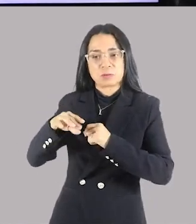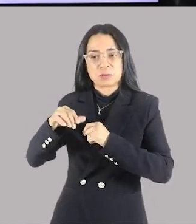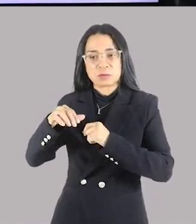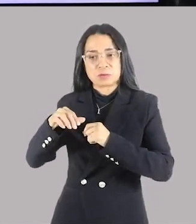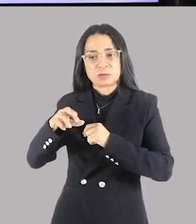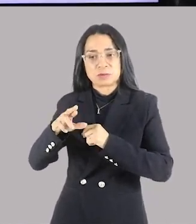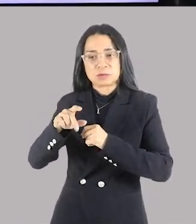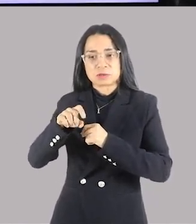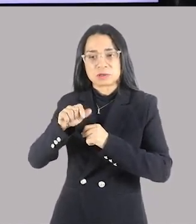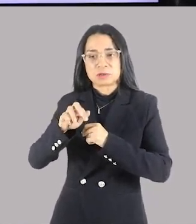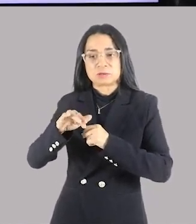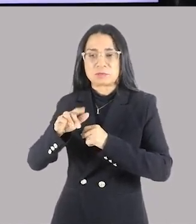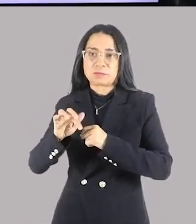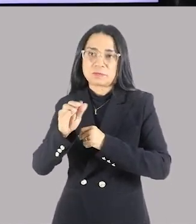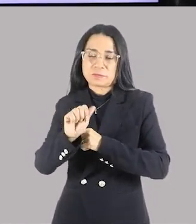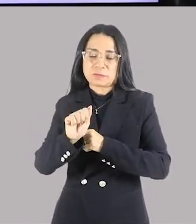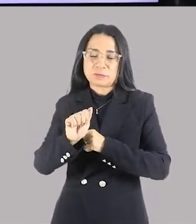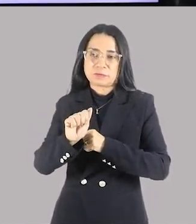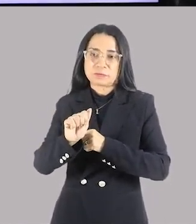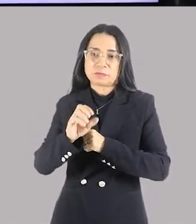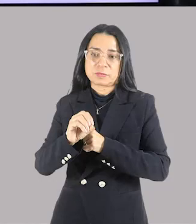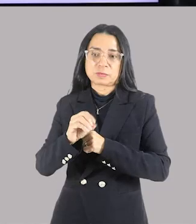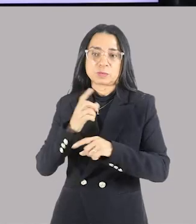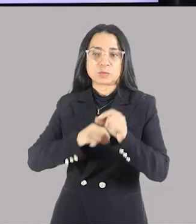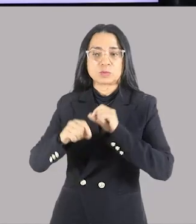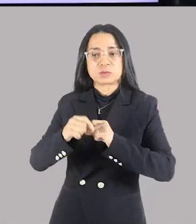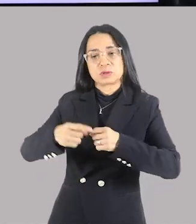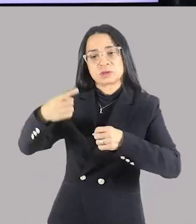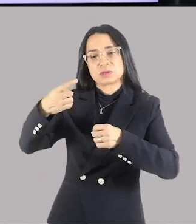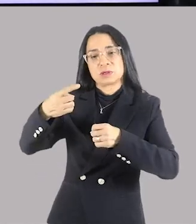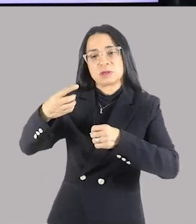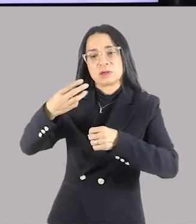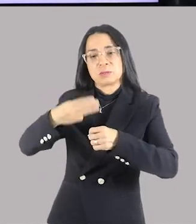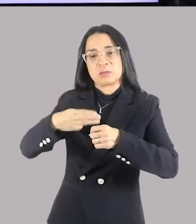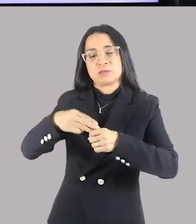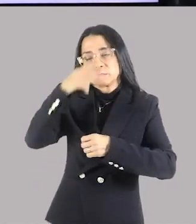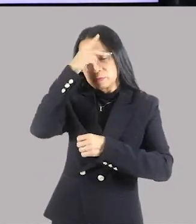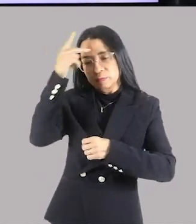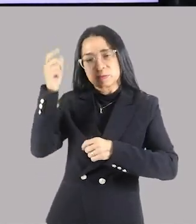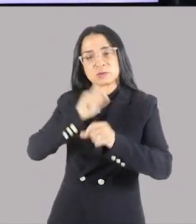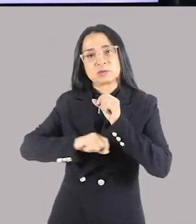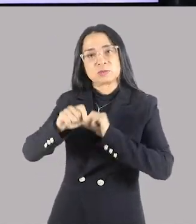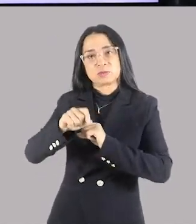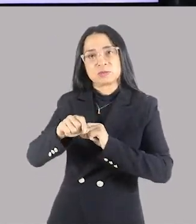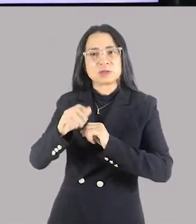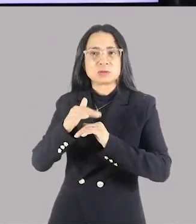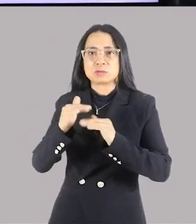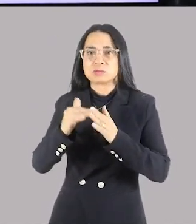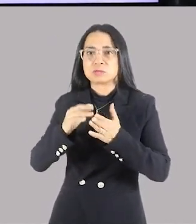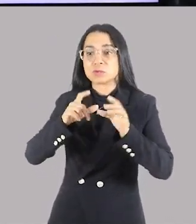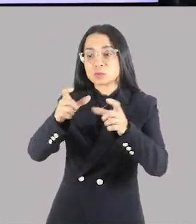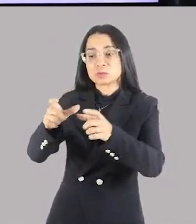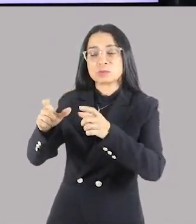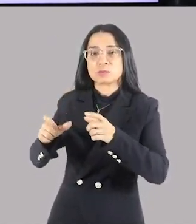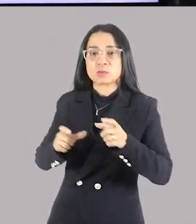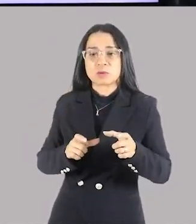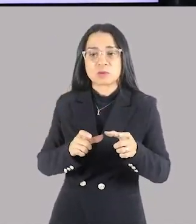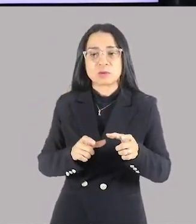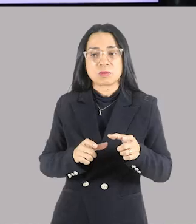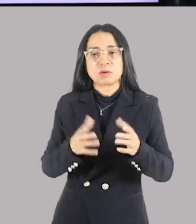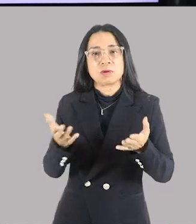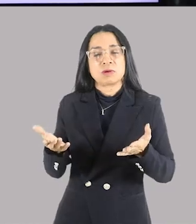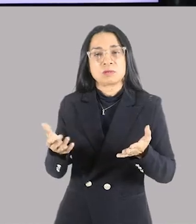prefeituras, almoxarifado nas secretarias municipais, almoxarifado nas procuradorias. Vocês compreendem?